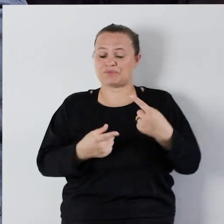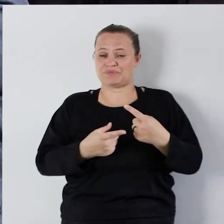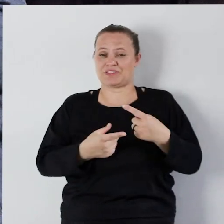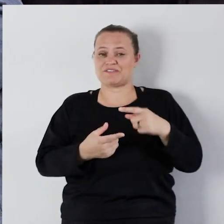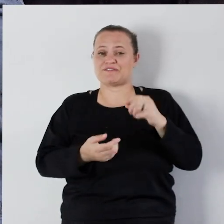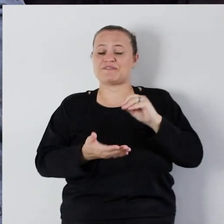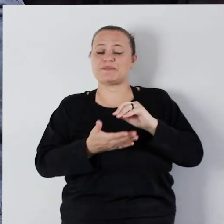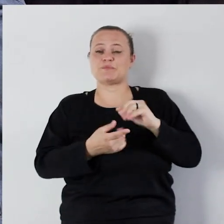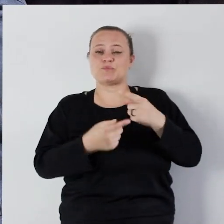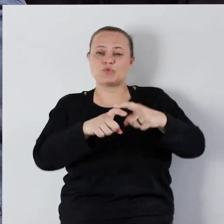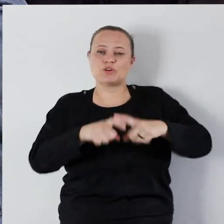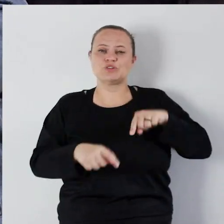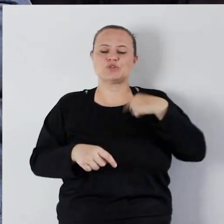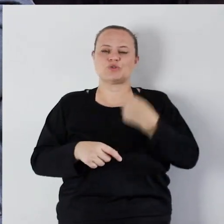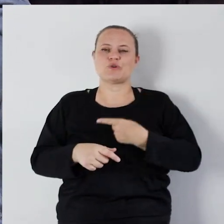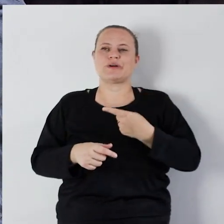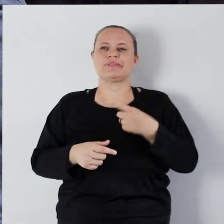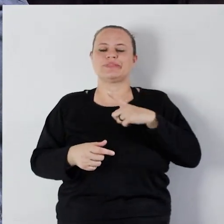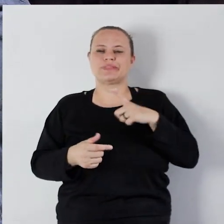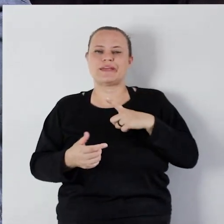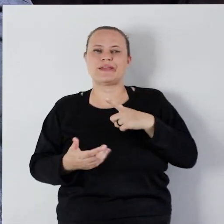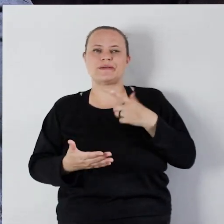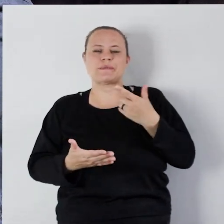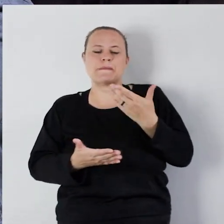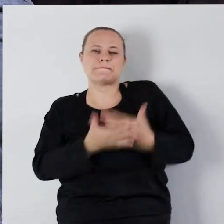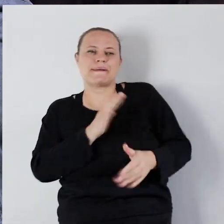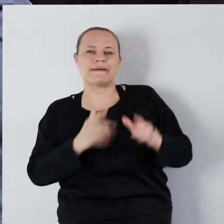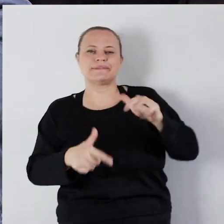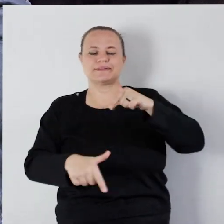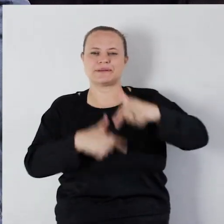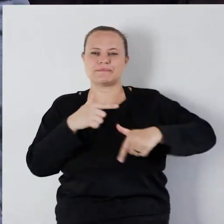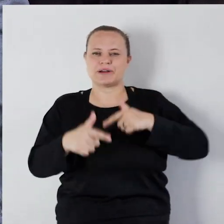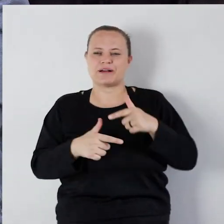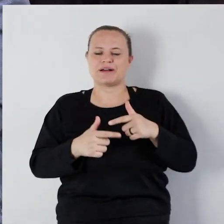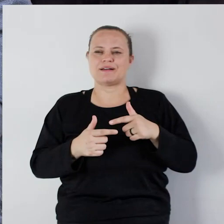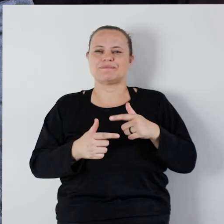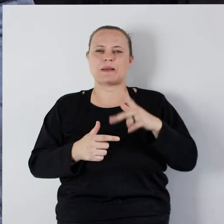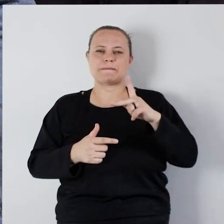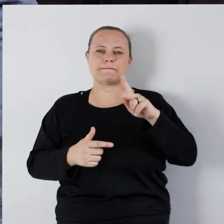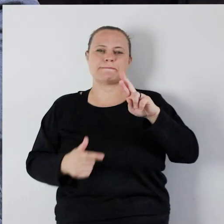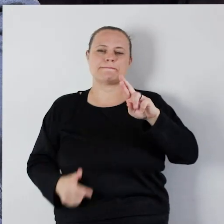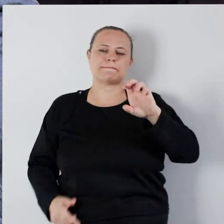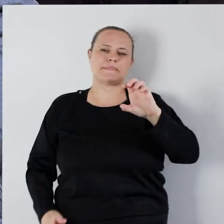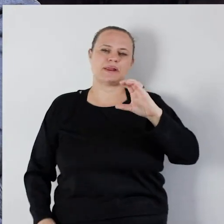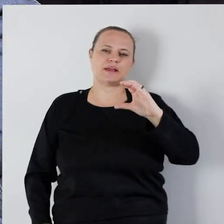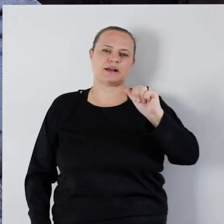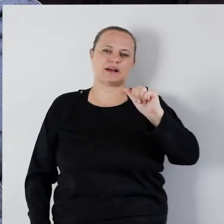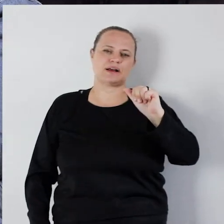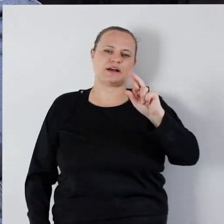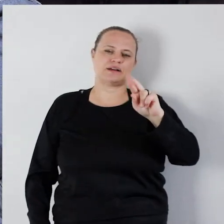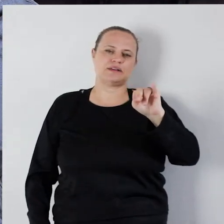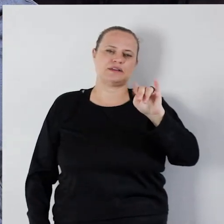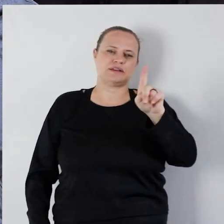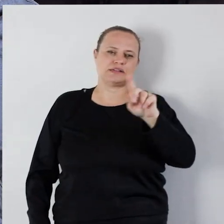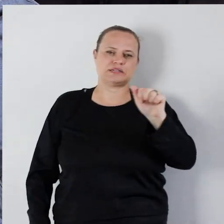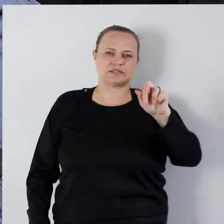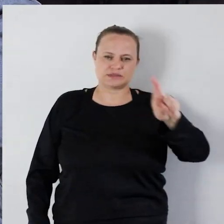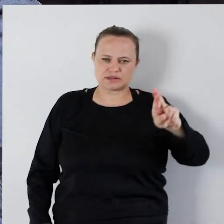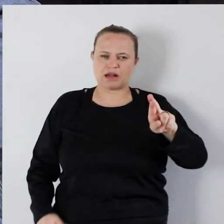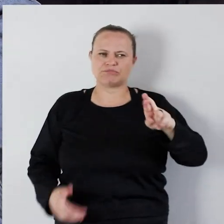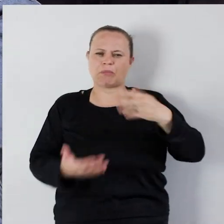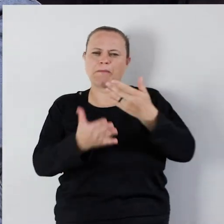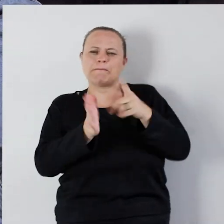trabalho, para a subsistência desse setor, para o financiamento desse setor, vai fazendo com que a gente fique precarizado, né? Acho que aparece em alguns trabalhos que você